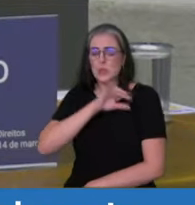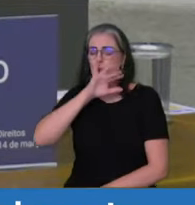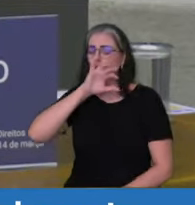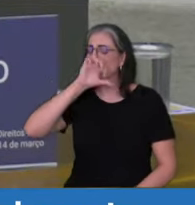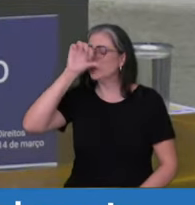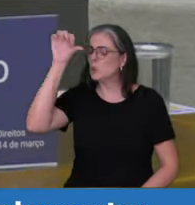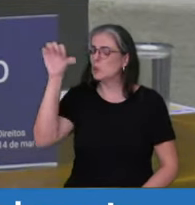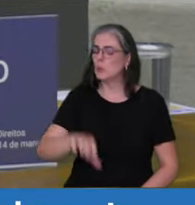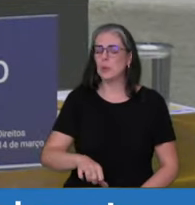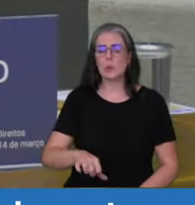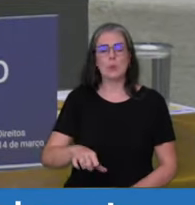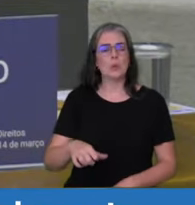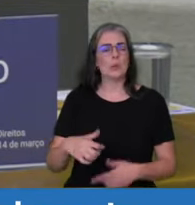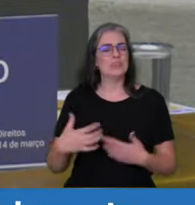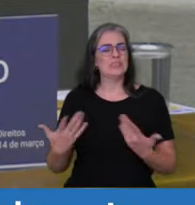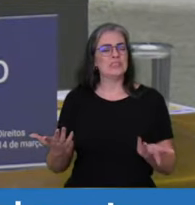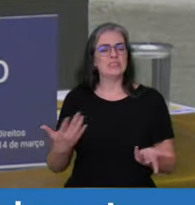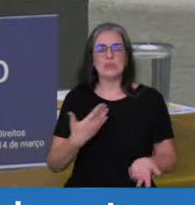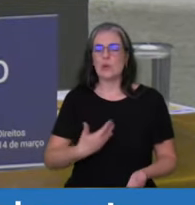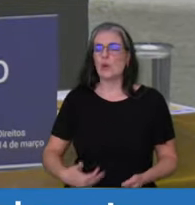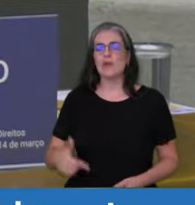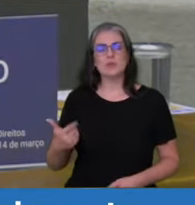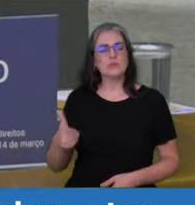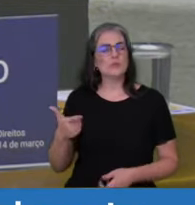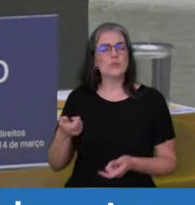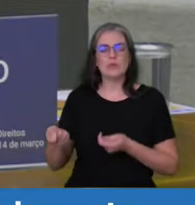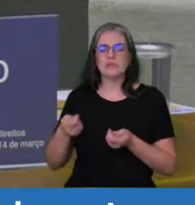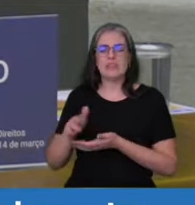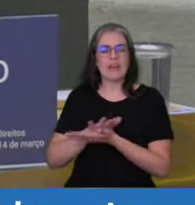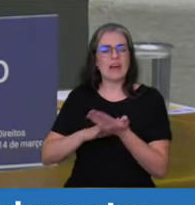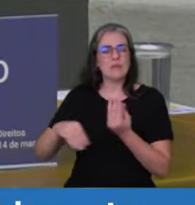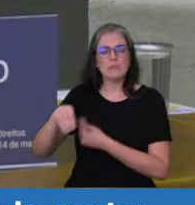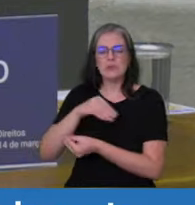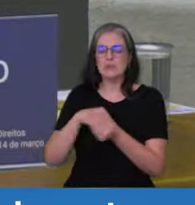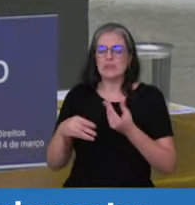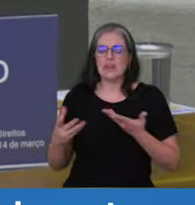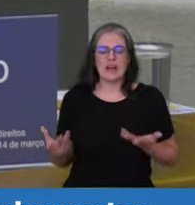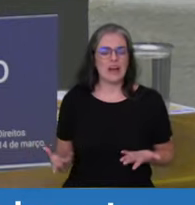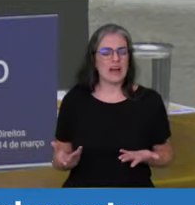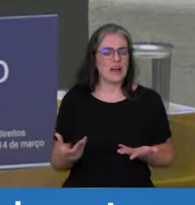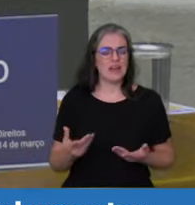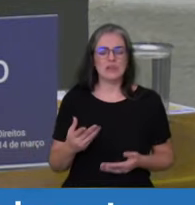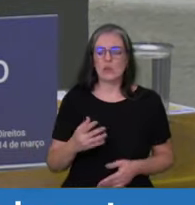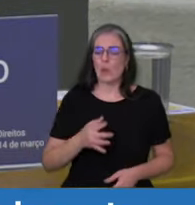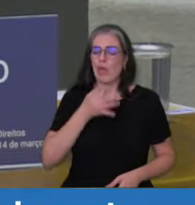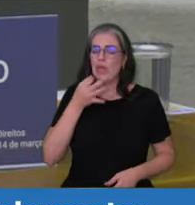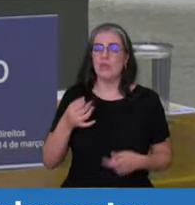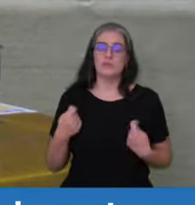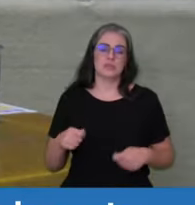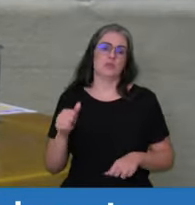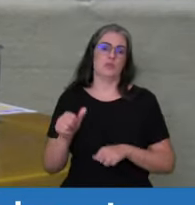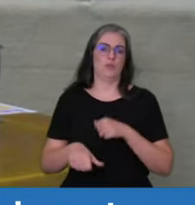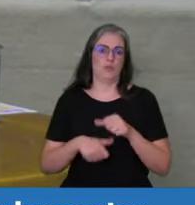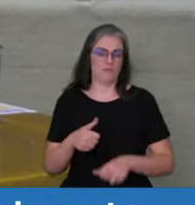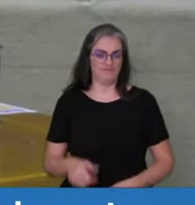alterar esse estado brutal de coisas no estado. E só para